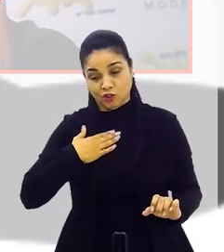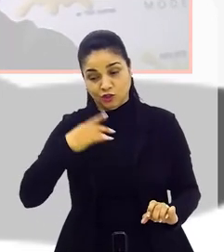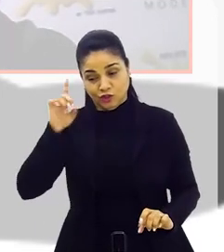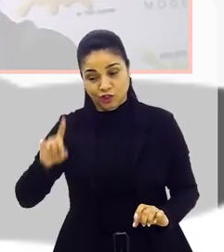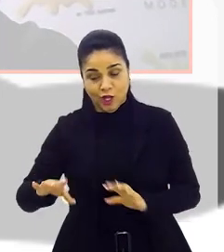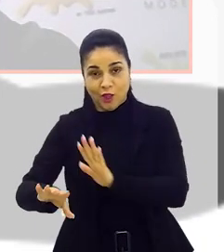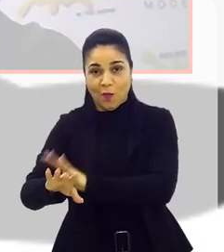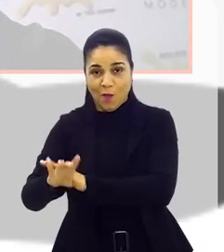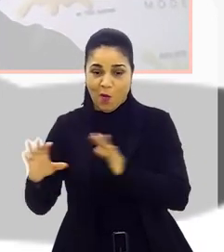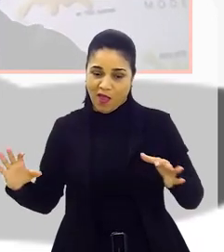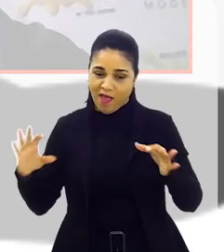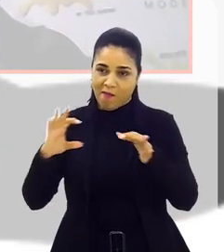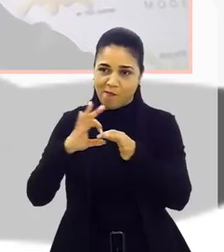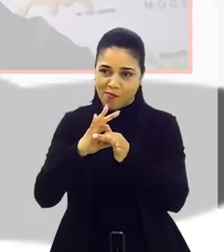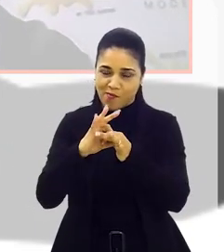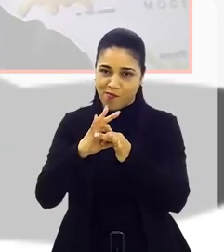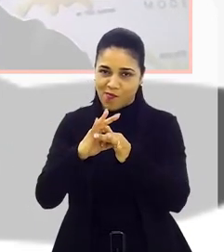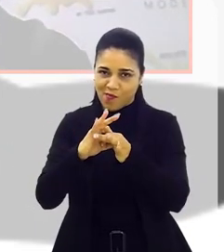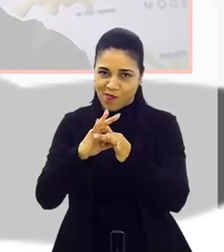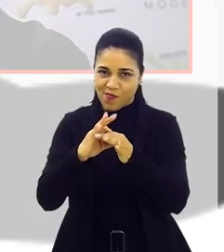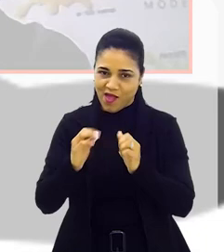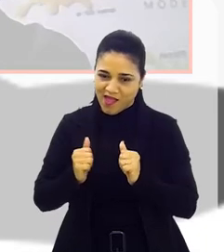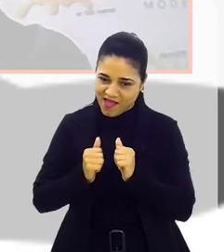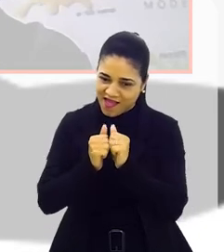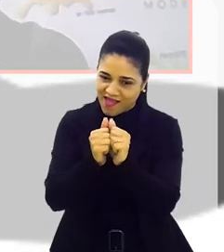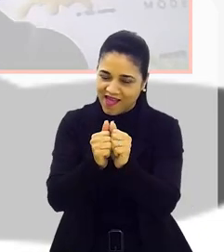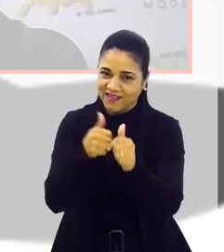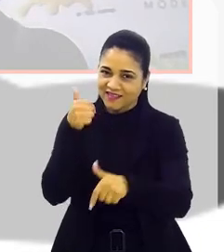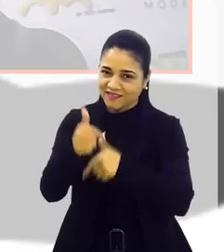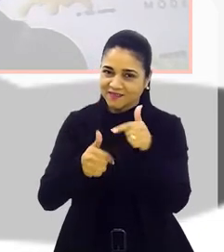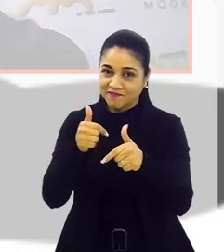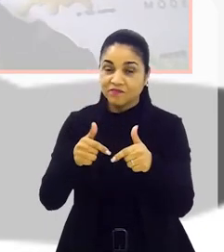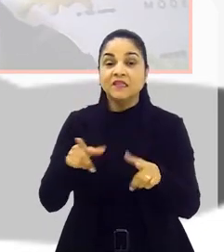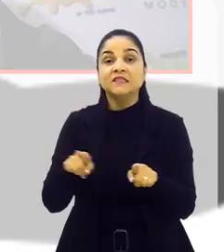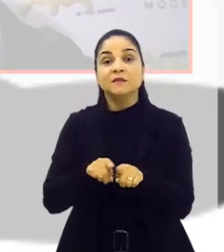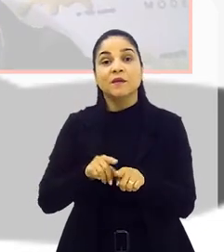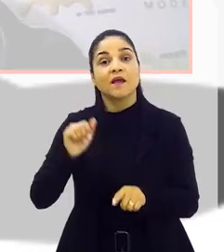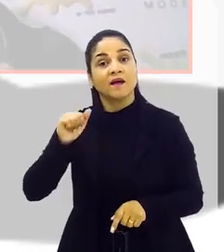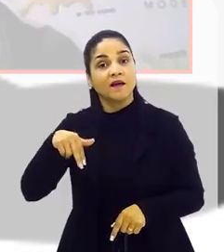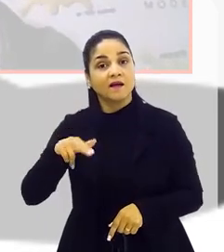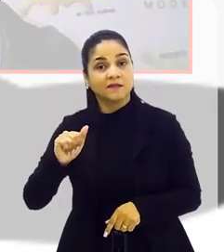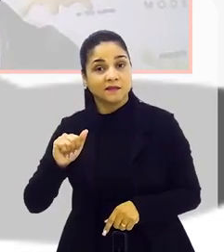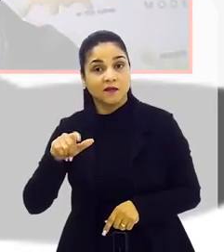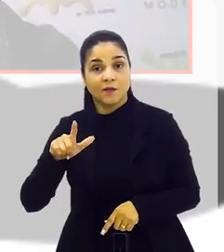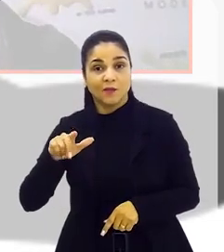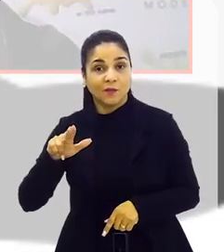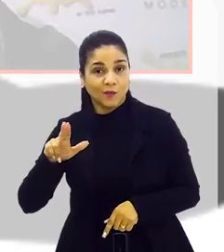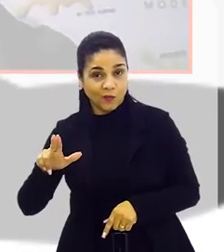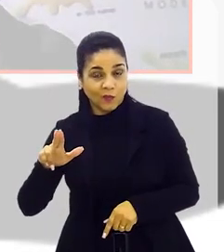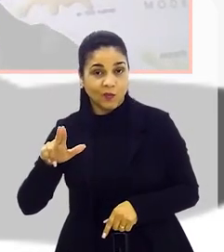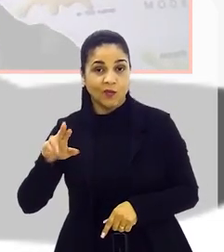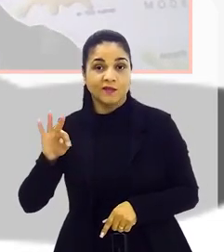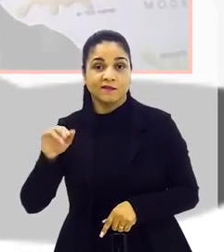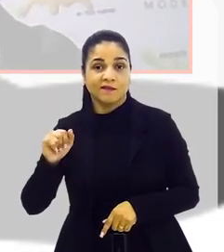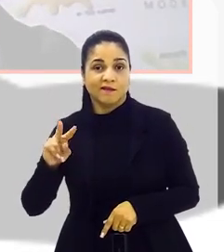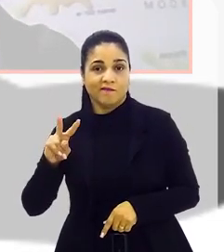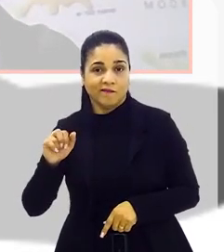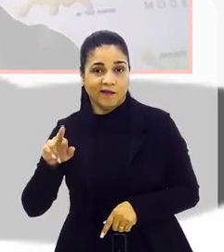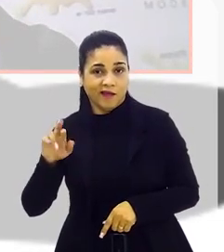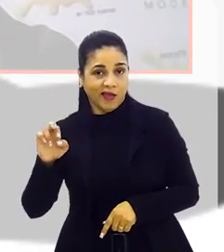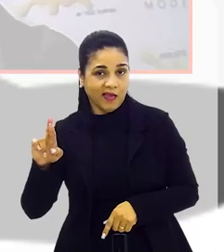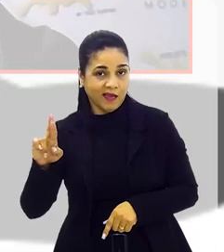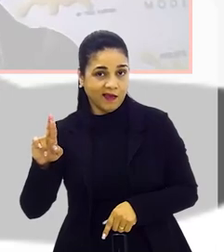Ele é o esquerdo, só o direito é meu. Ah, o direito. Ah, nós temos a Sensacional. Nalu Tavares também. A Nalu Tavares é